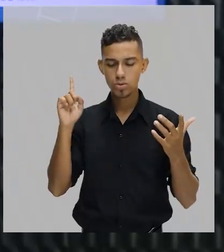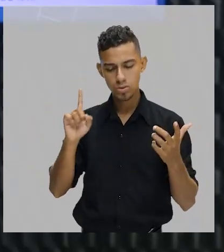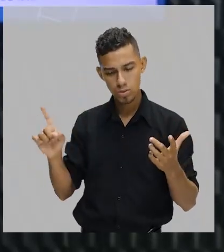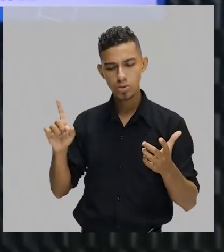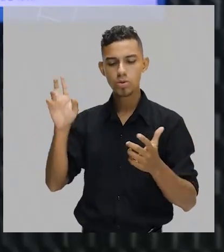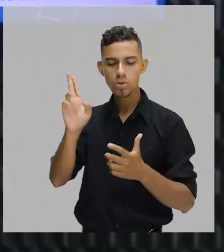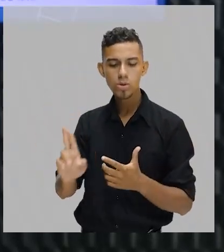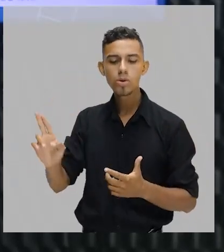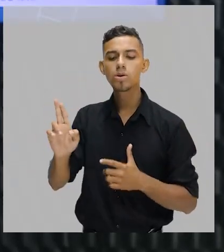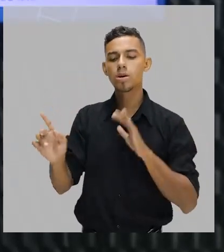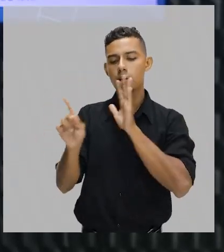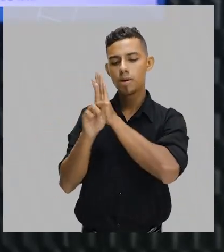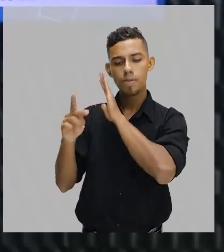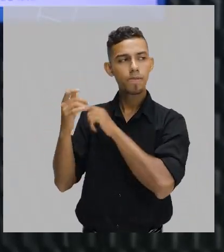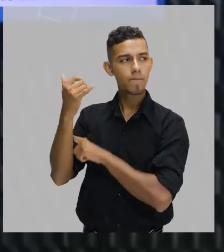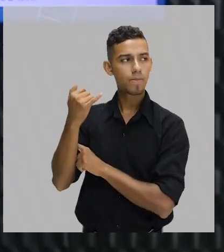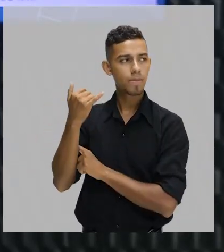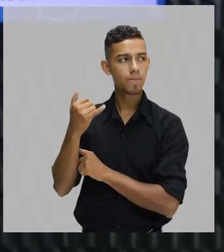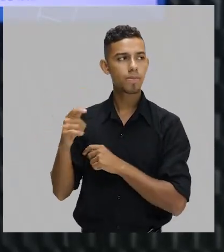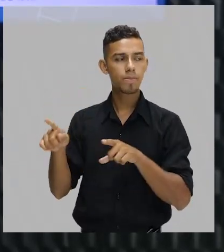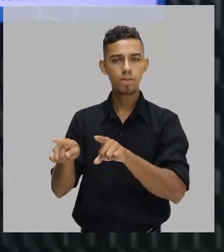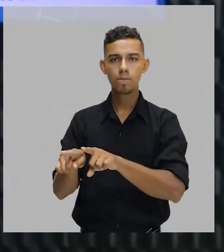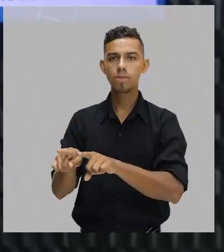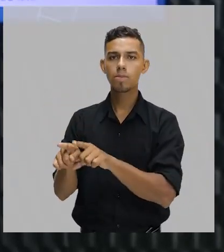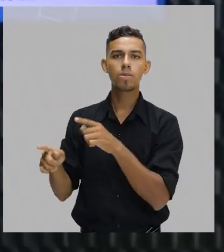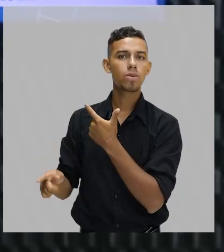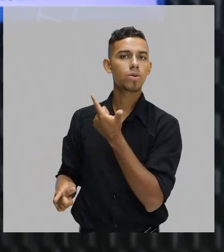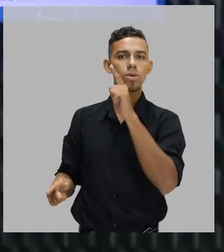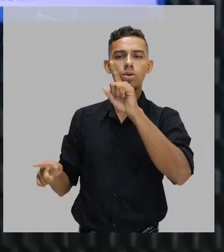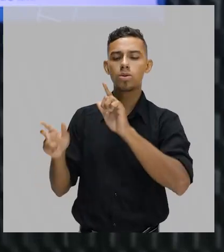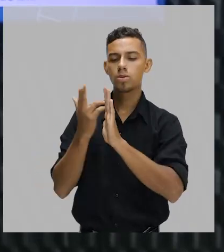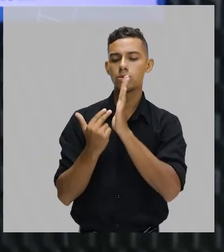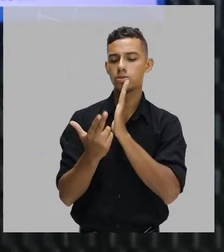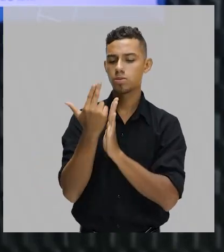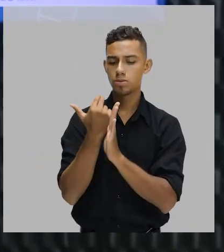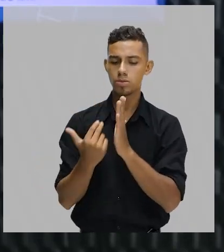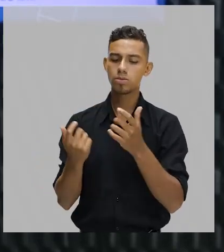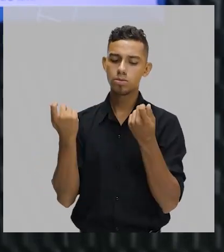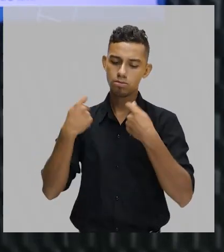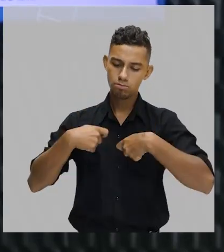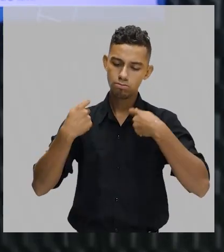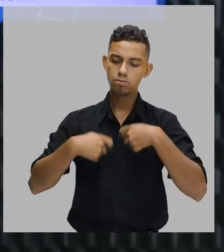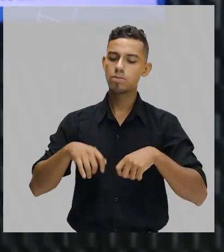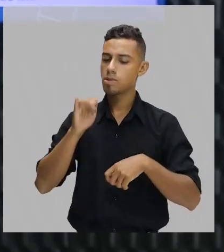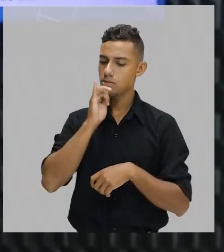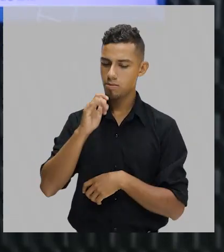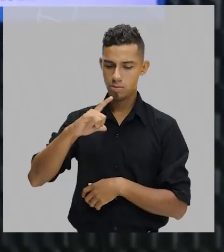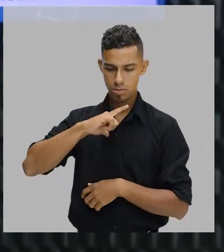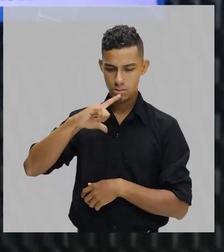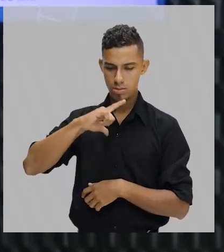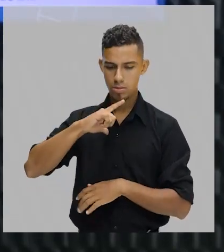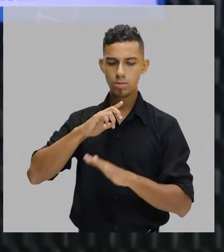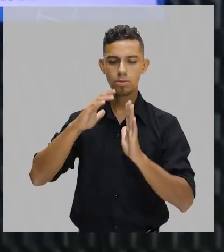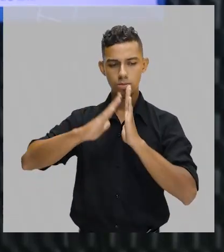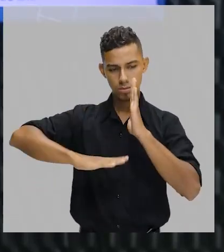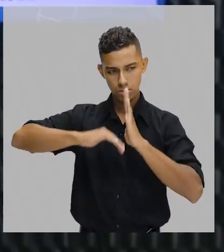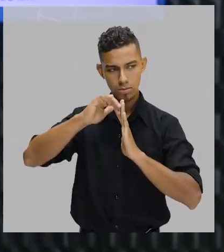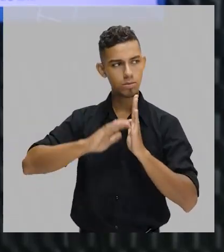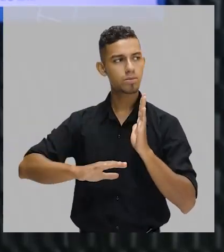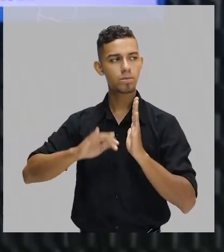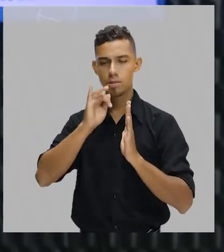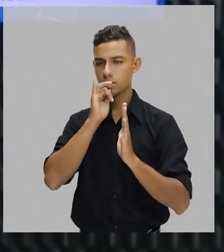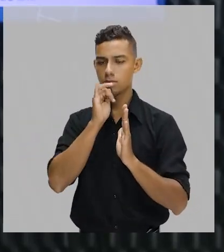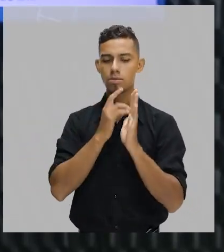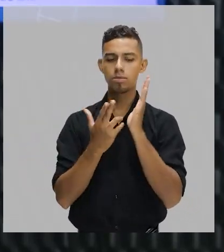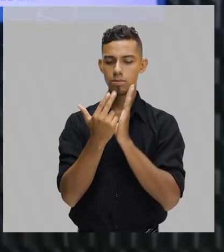utilizada, diferente das outras também, aliás, assim como as outras, para o desenho. E essa canetinha, ela tem uma tinta específica que serve para